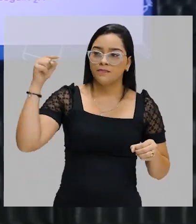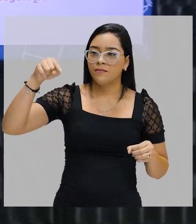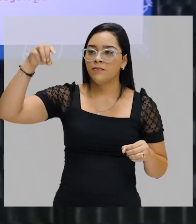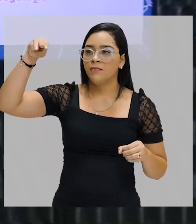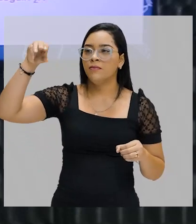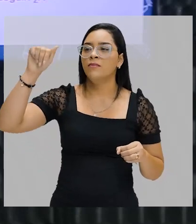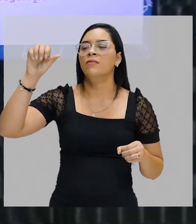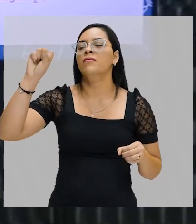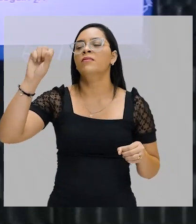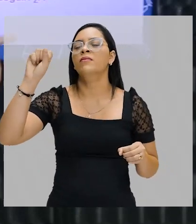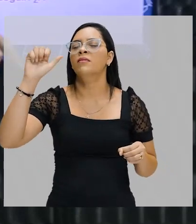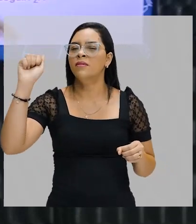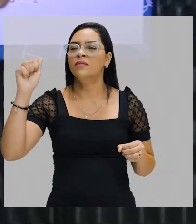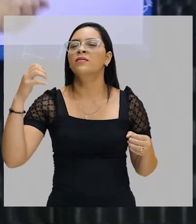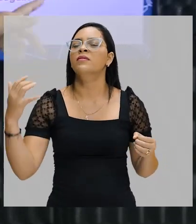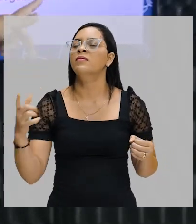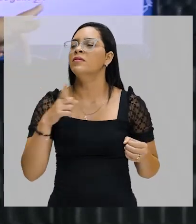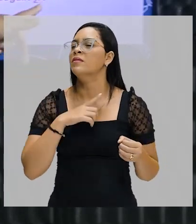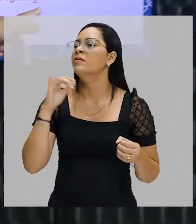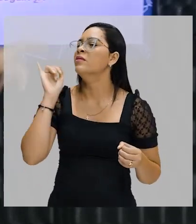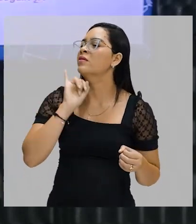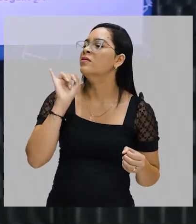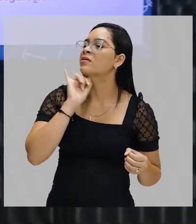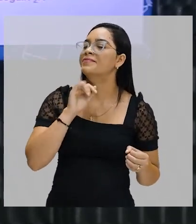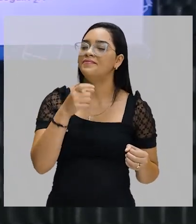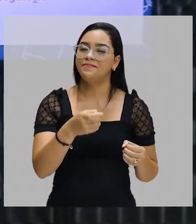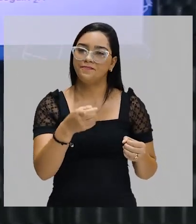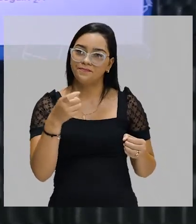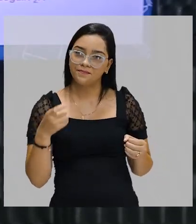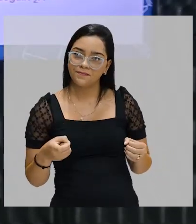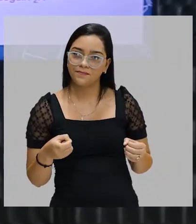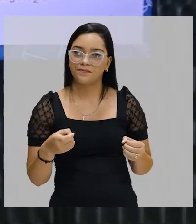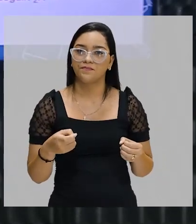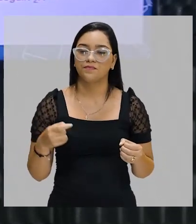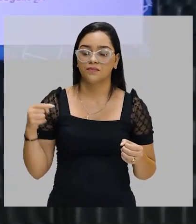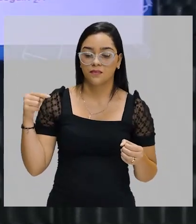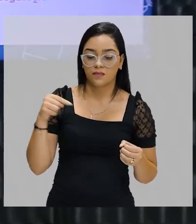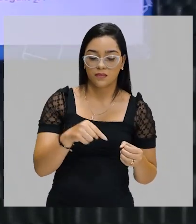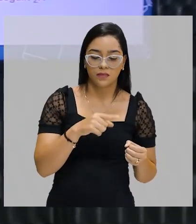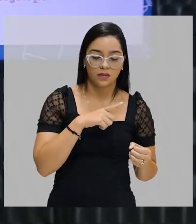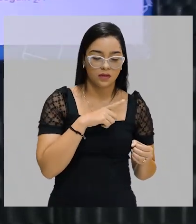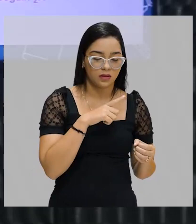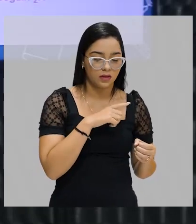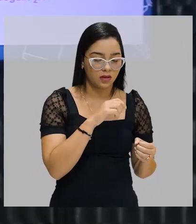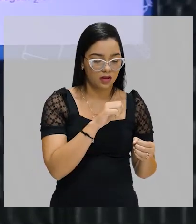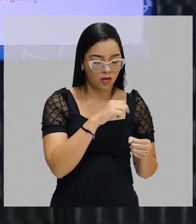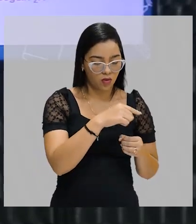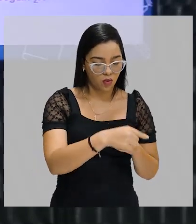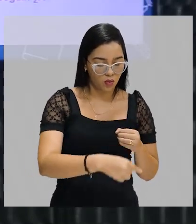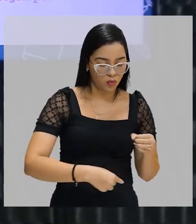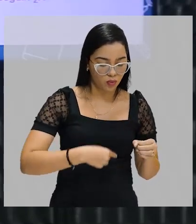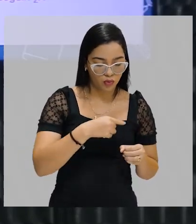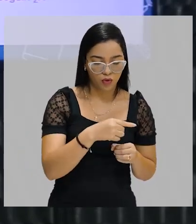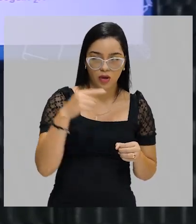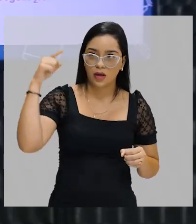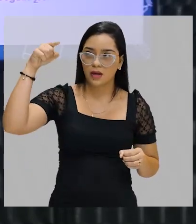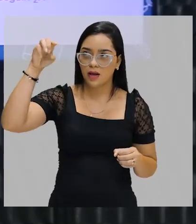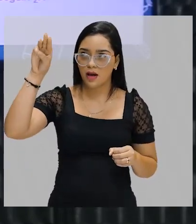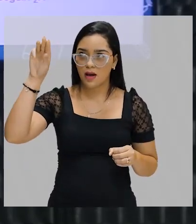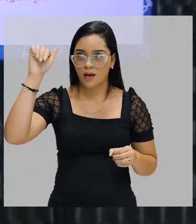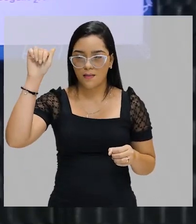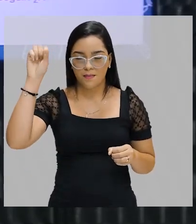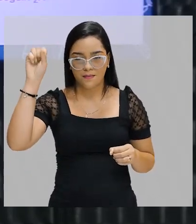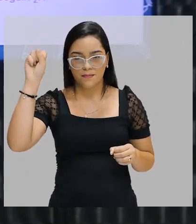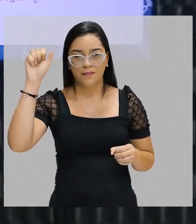número de massa. Certo? Então, nós temos aqui, por exemplo, o elemento X, embaixo eu tenho o número atômico e em cima eu tenho a